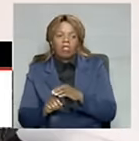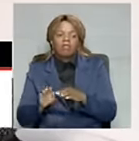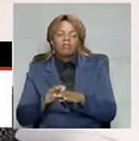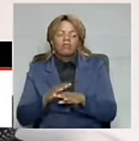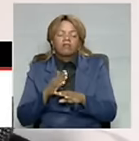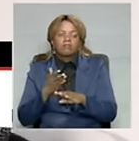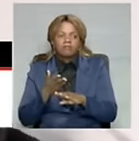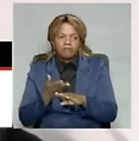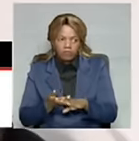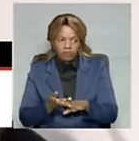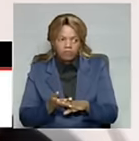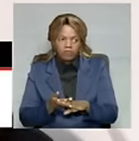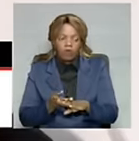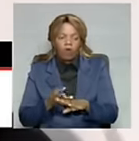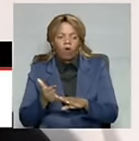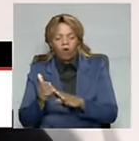faz-se-á